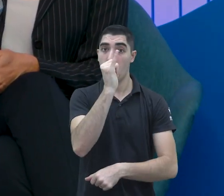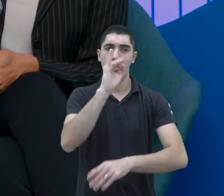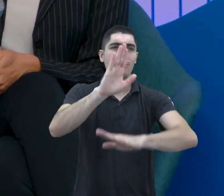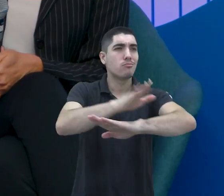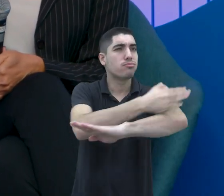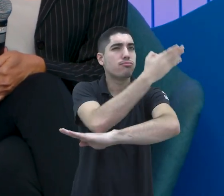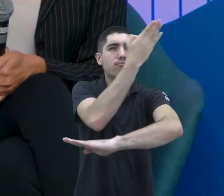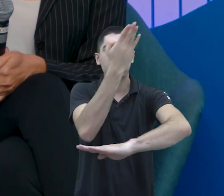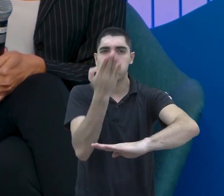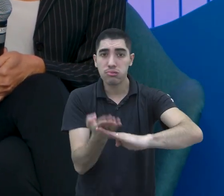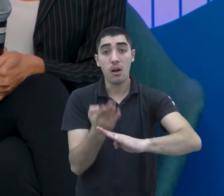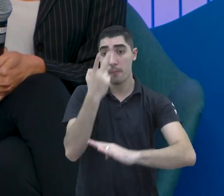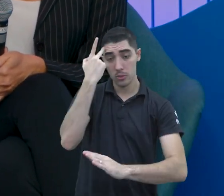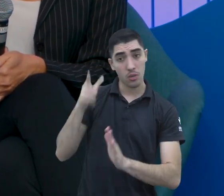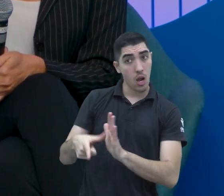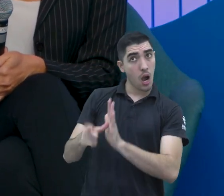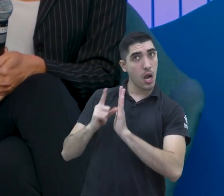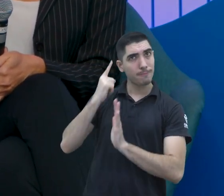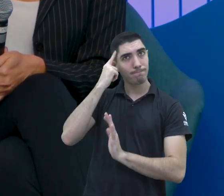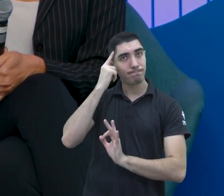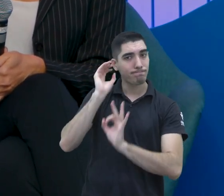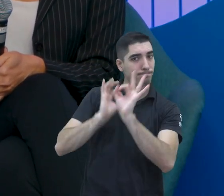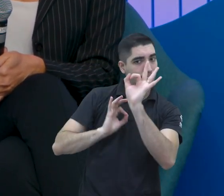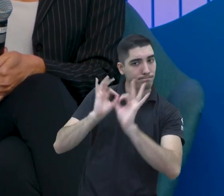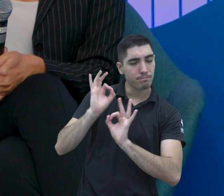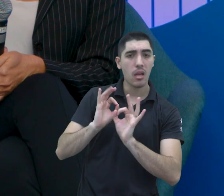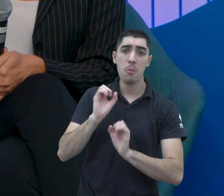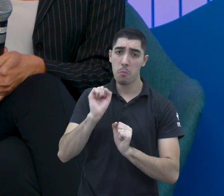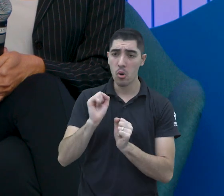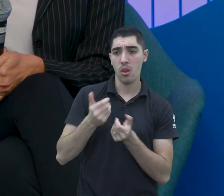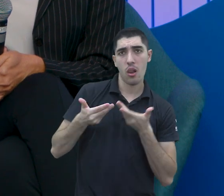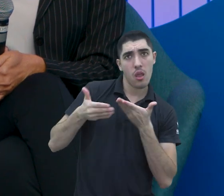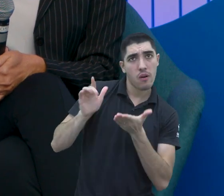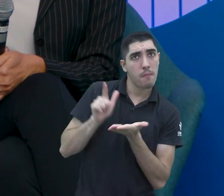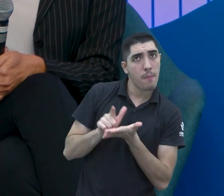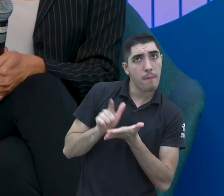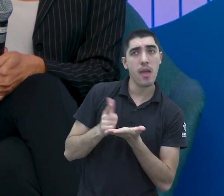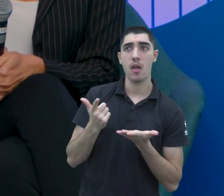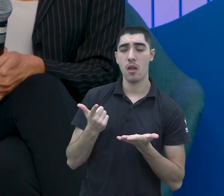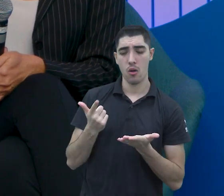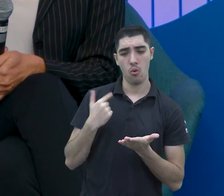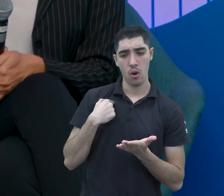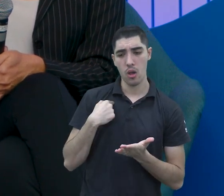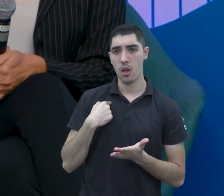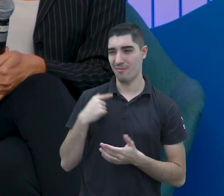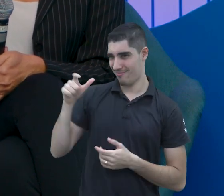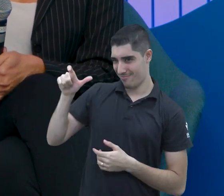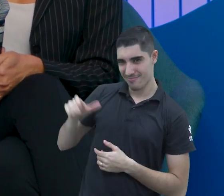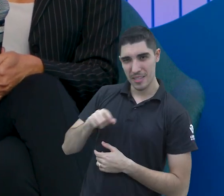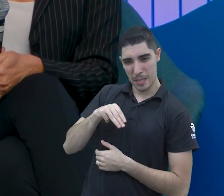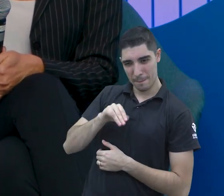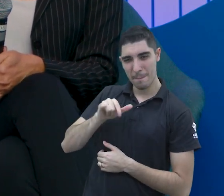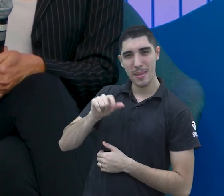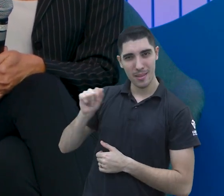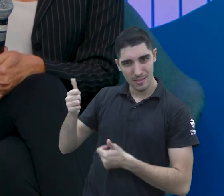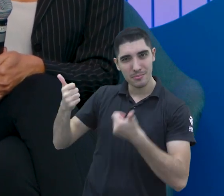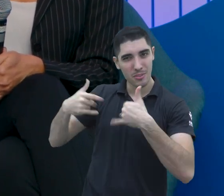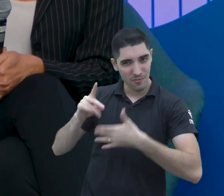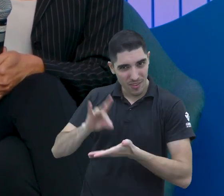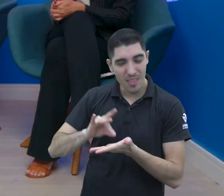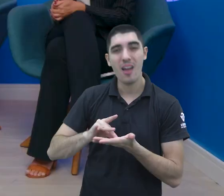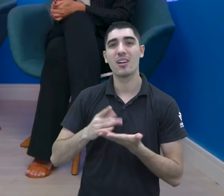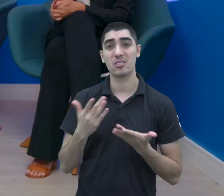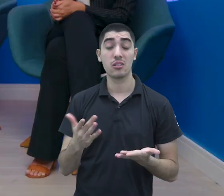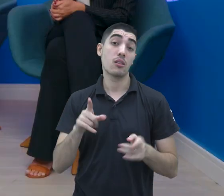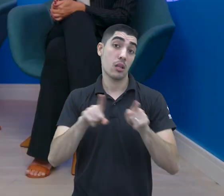que a pessoa planejou ali, como você disse, tem a colinha com o número do candidato, como a Mila bem lembrou,